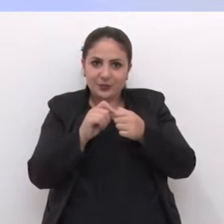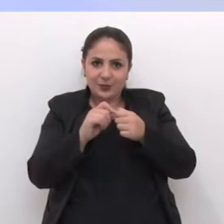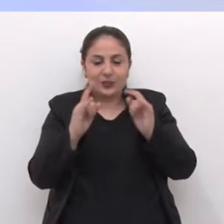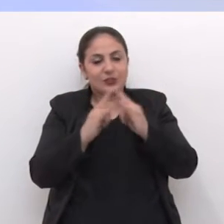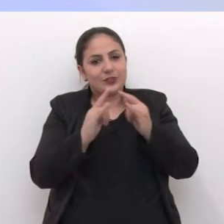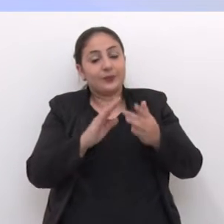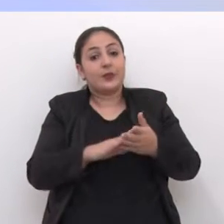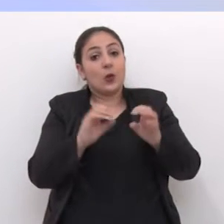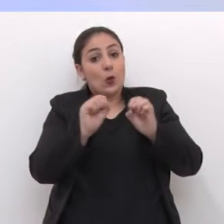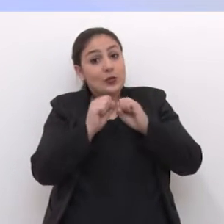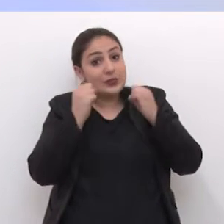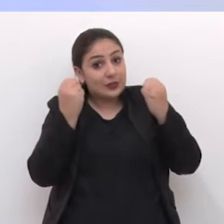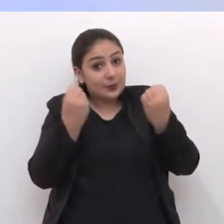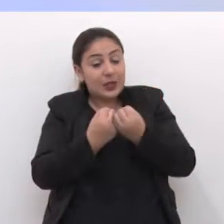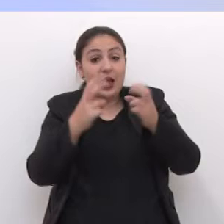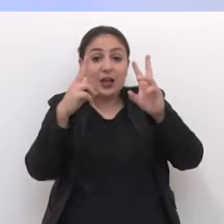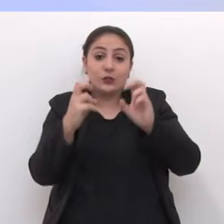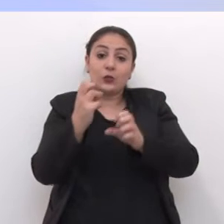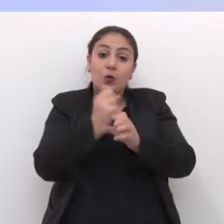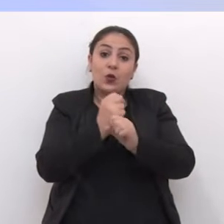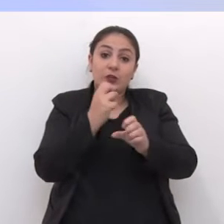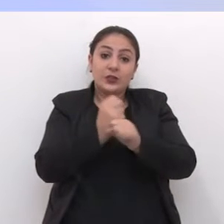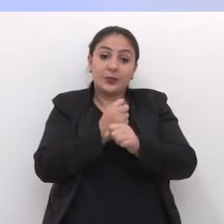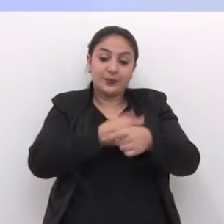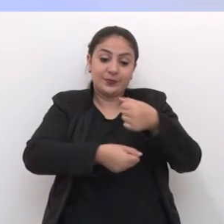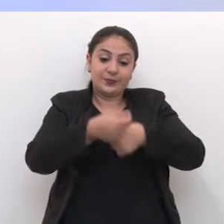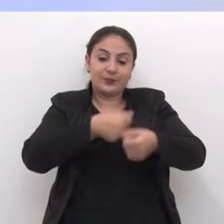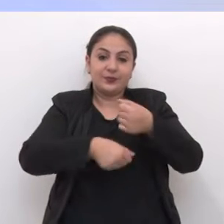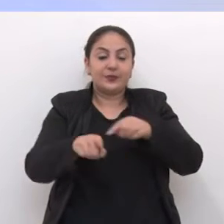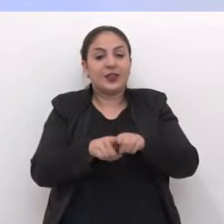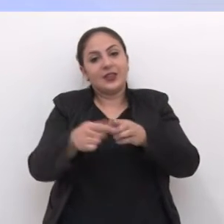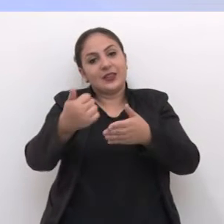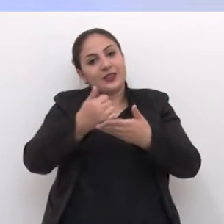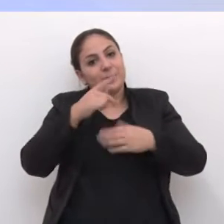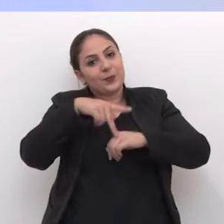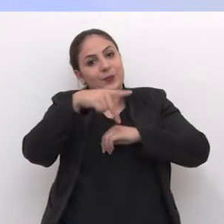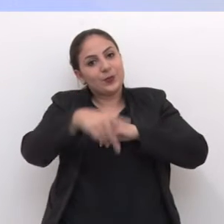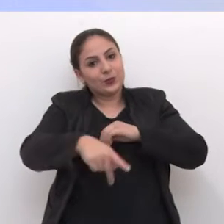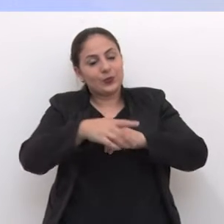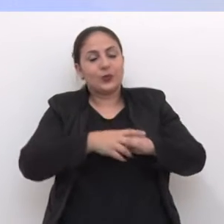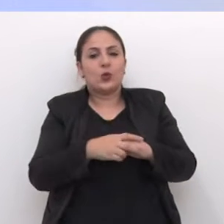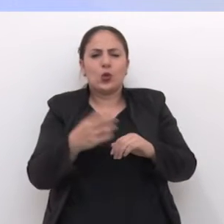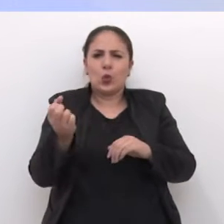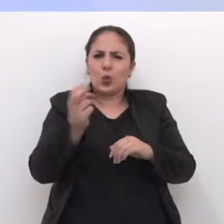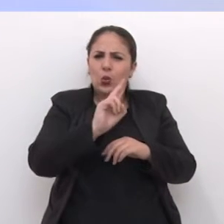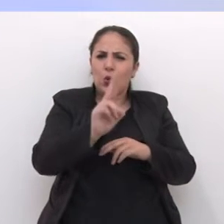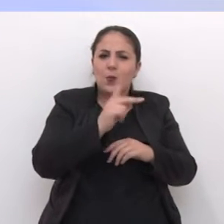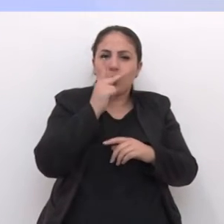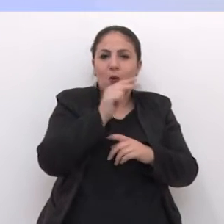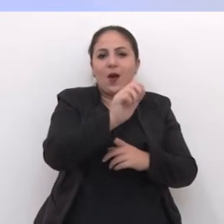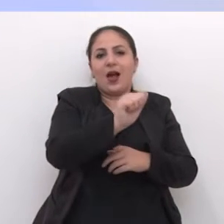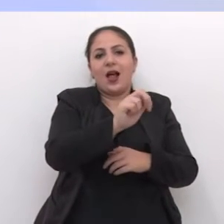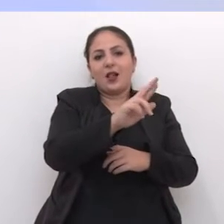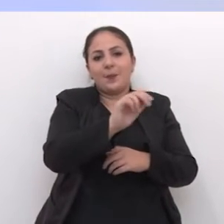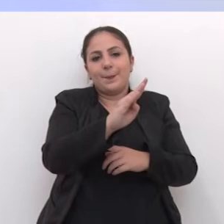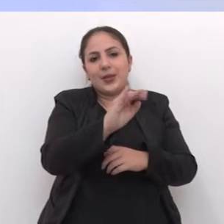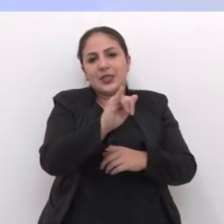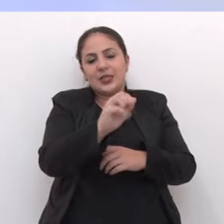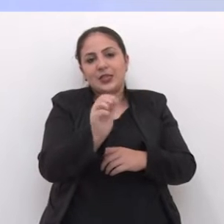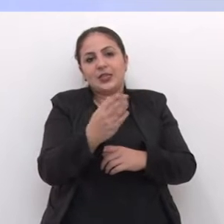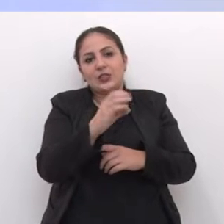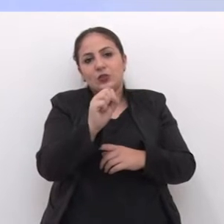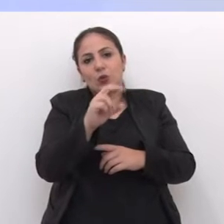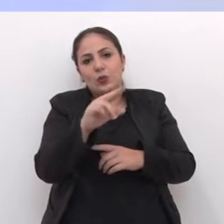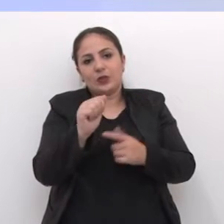pela entidade. O Seminário de Assuntos Contábeis e de Negócios vai trazer a Passo Fundo nomes como